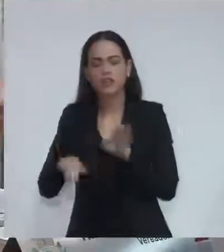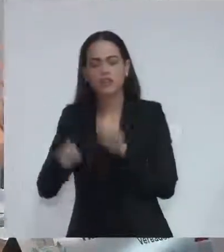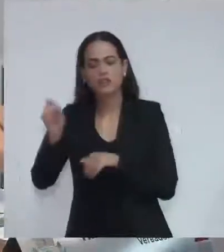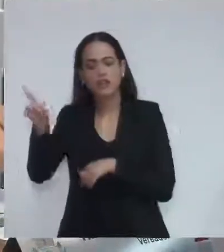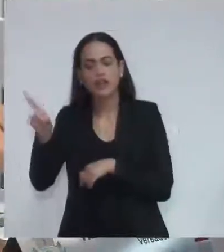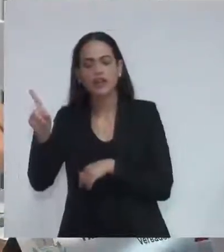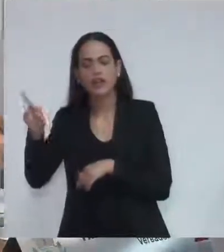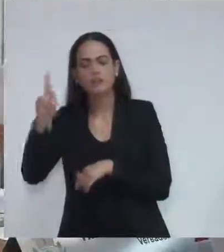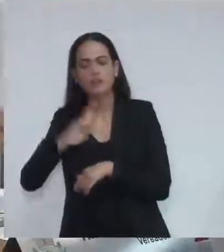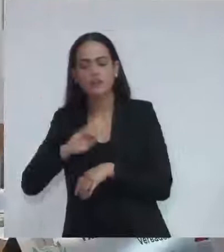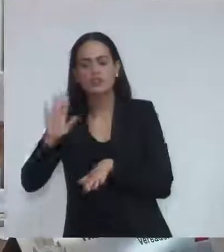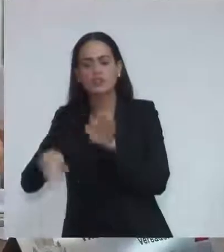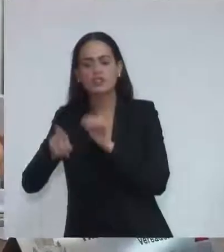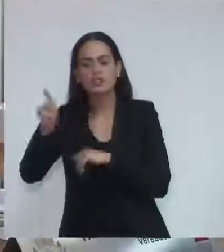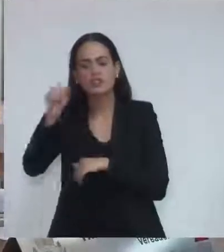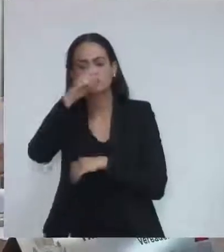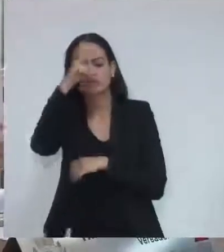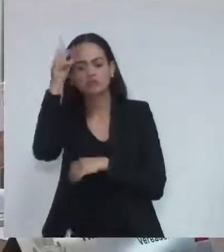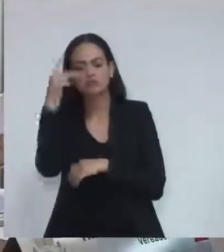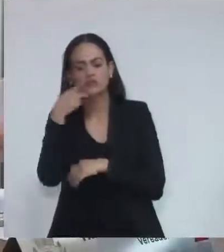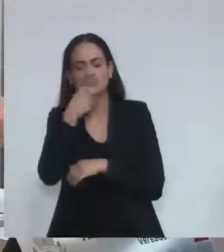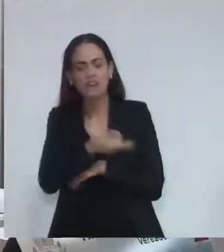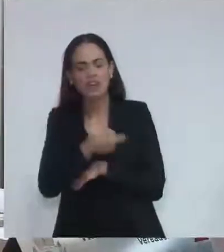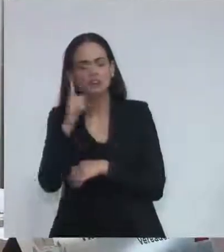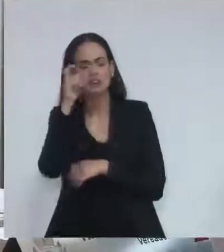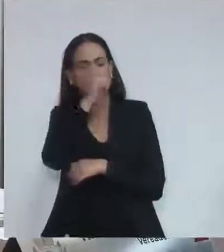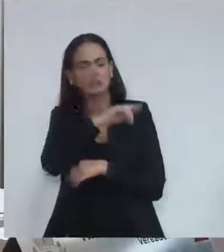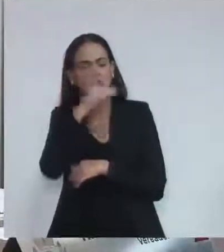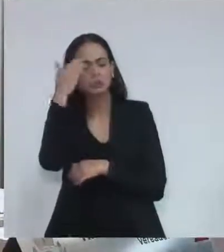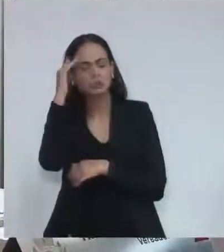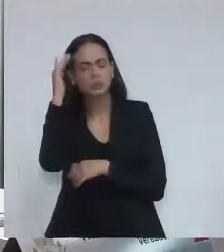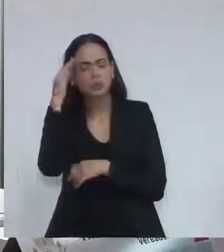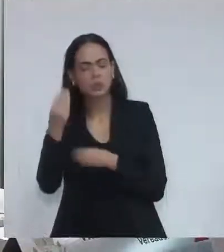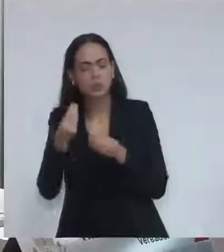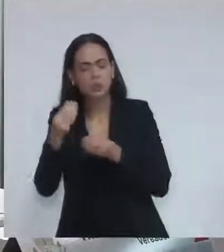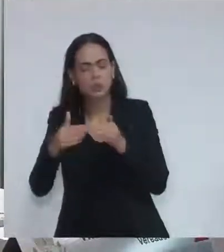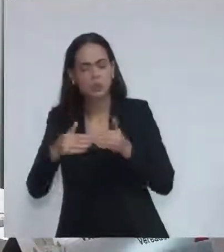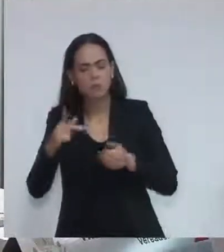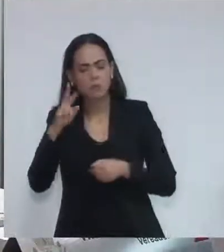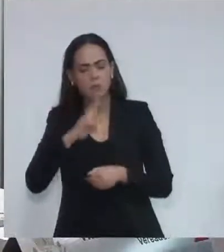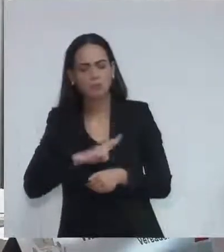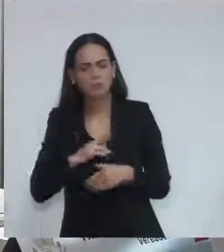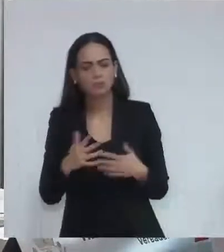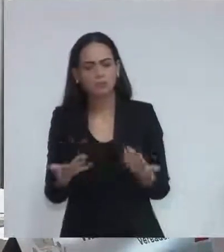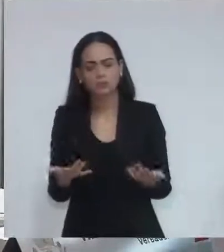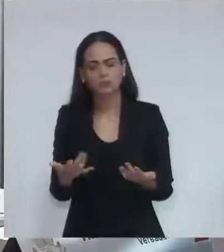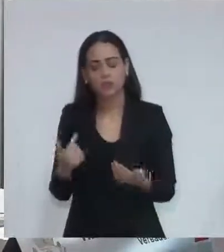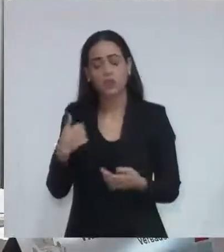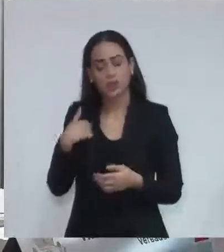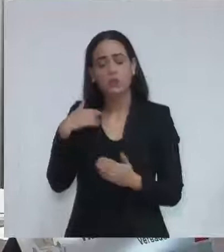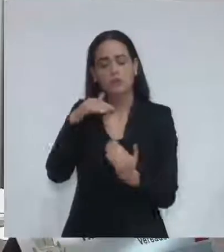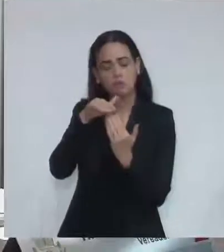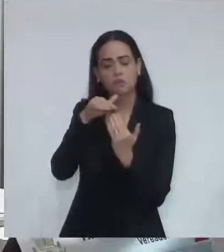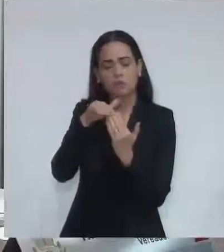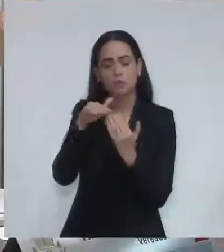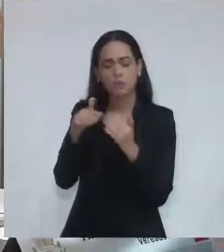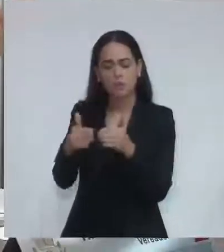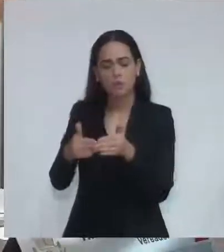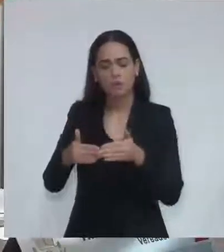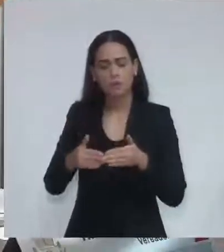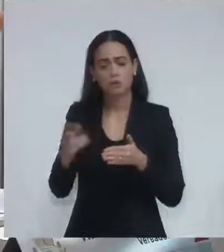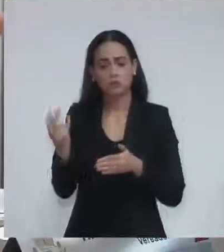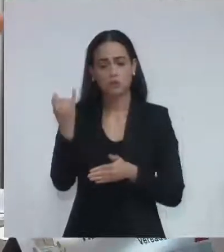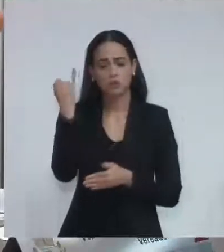pergunta não dá para entender. Só estou ponderando. Então foi isso que eu fiz. Ninguém é contra requerimento, somos favoráveis. Disse até que também acho que deve ser